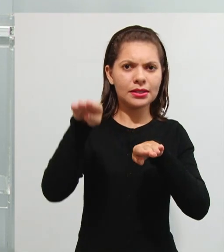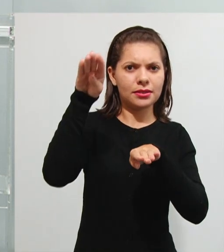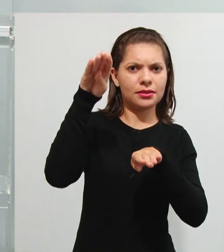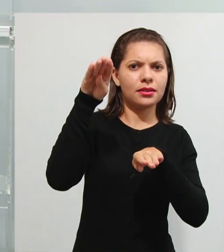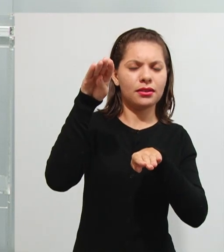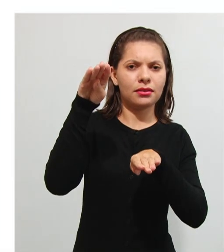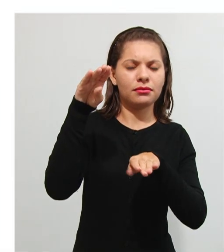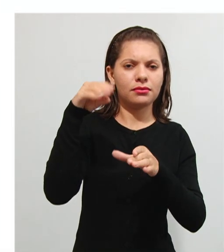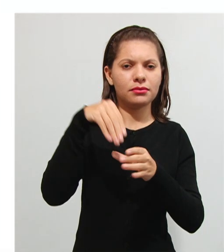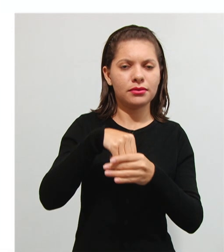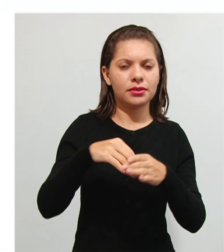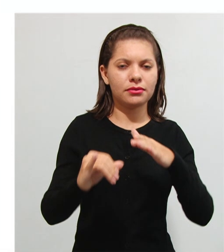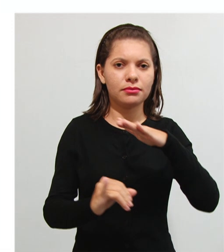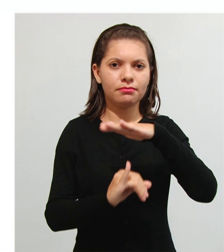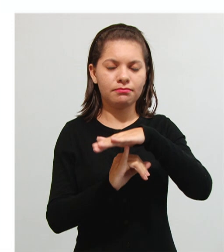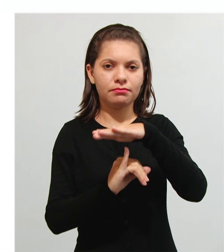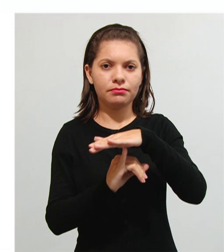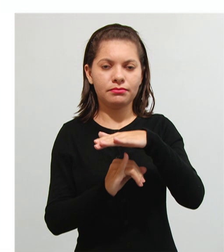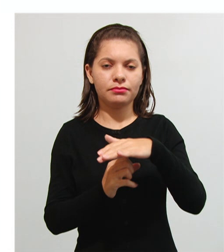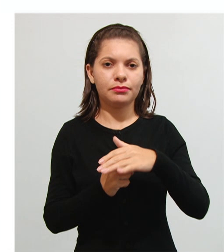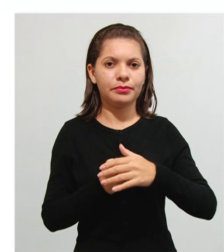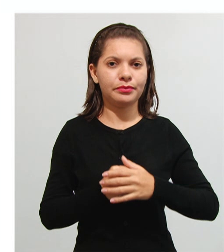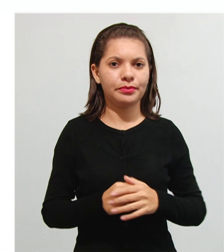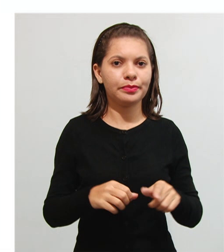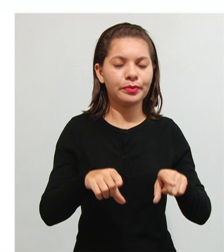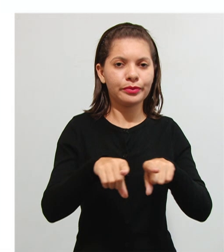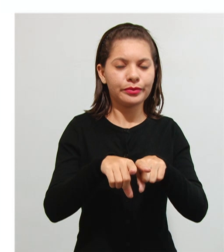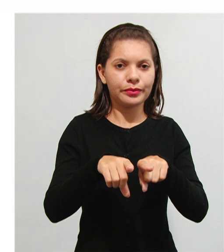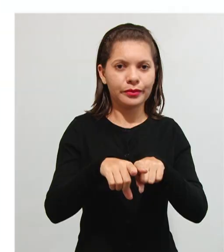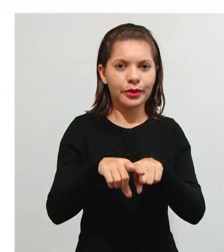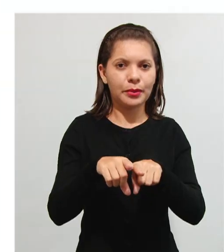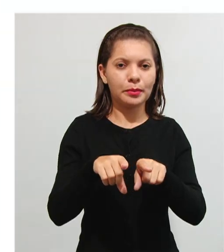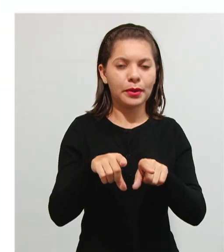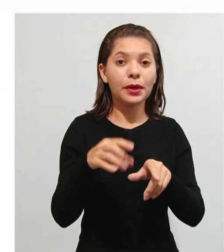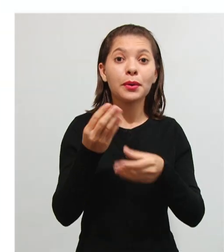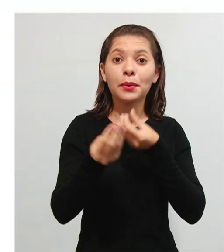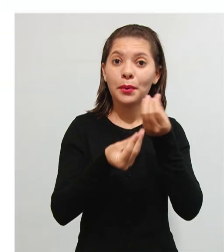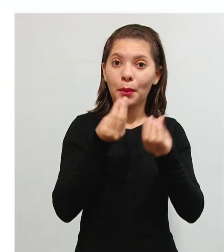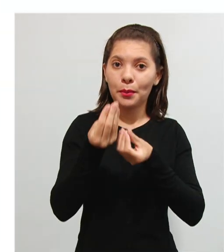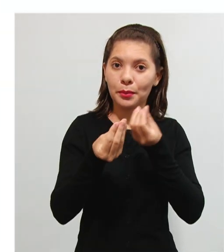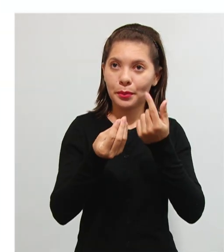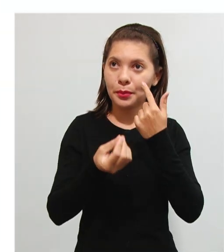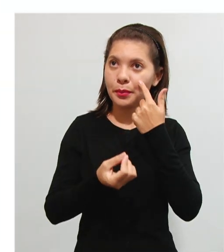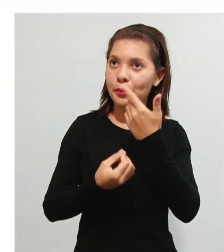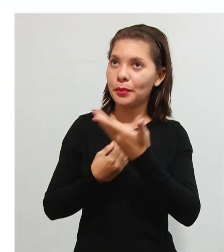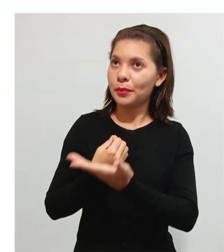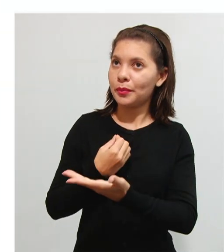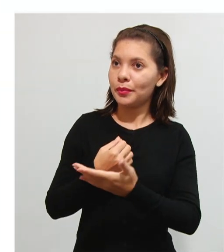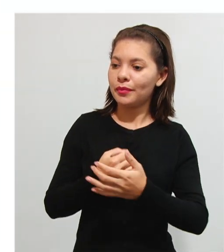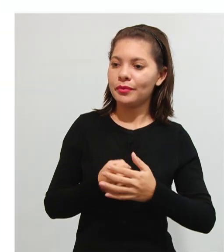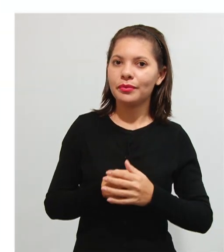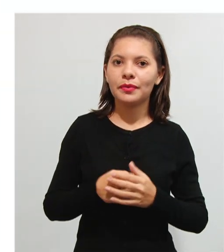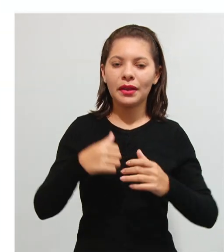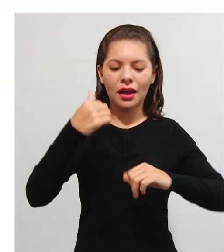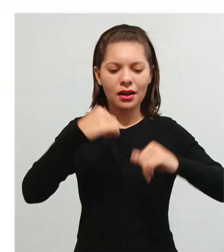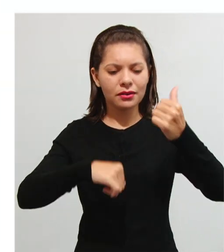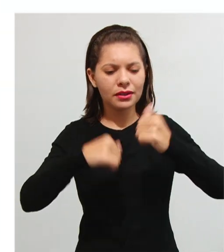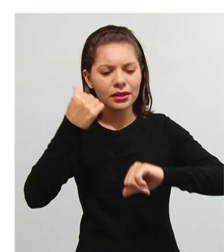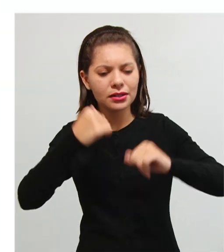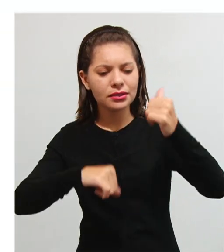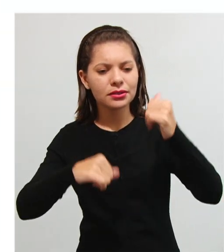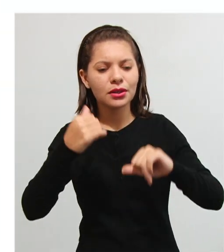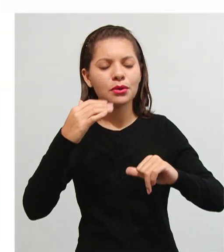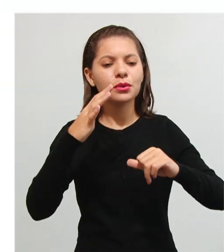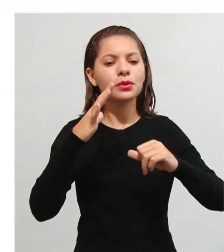da organização isso também se dá através da avaliação de desempenho que é a